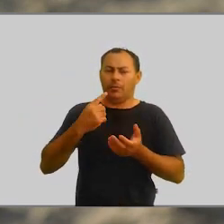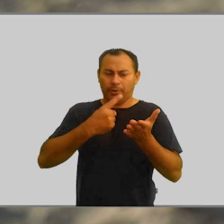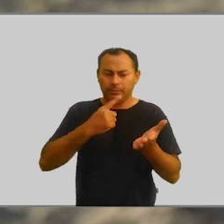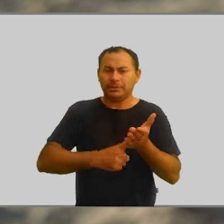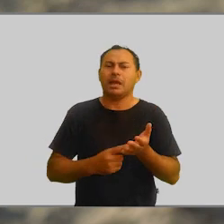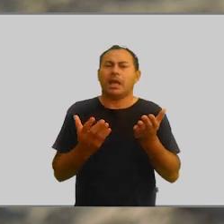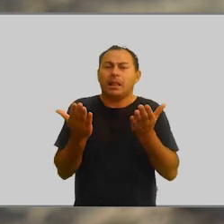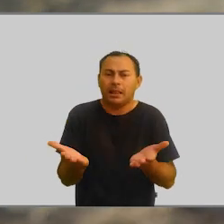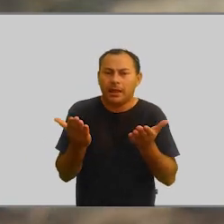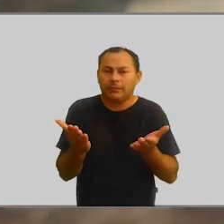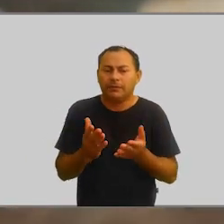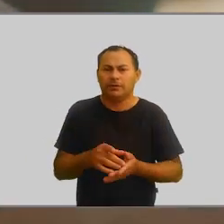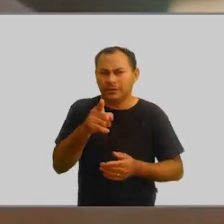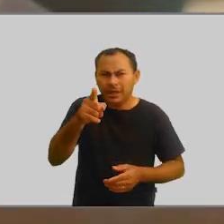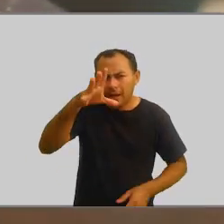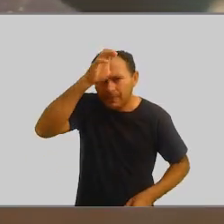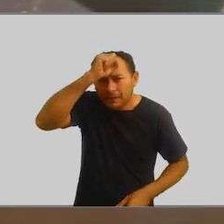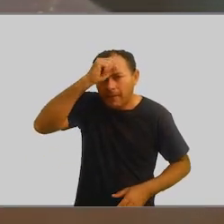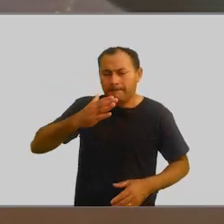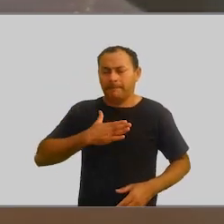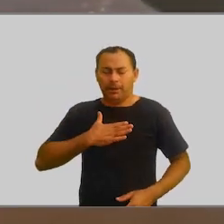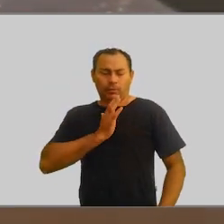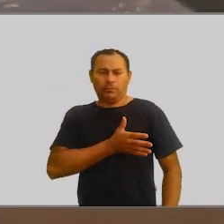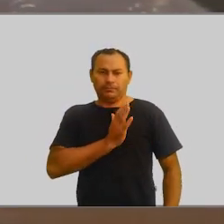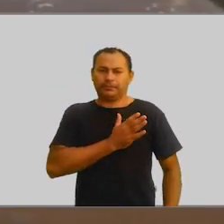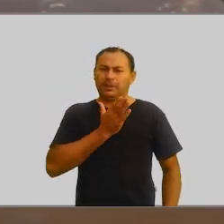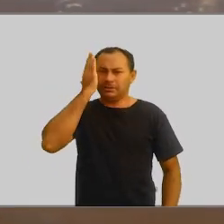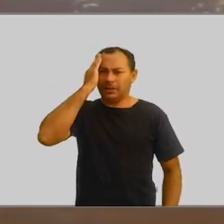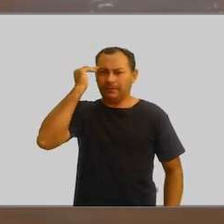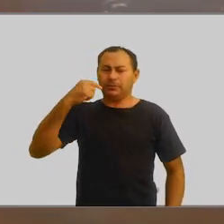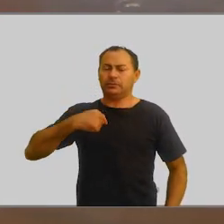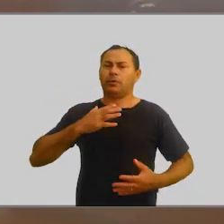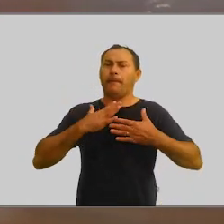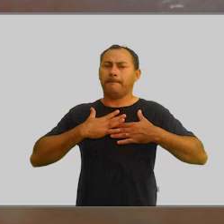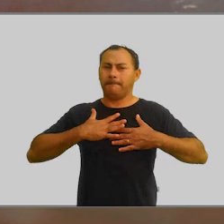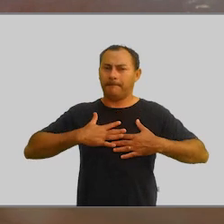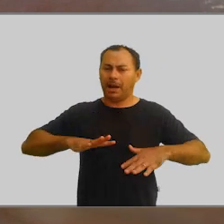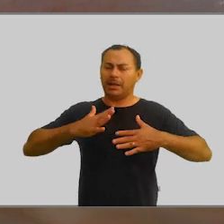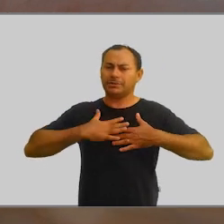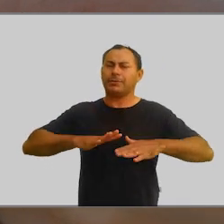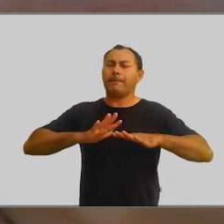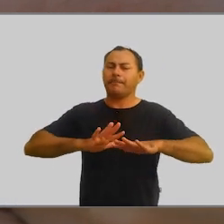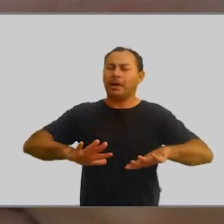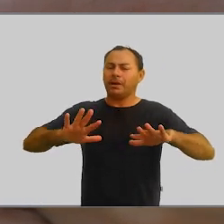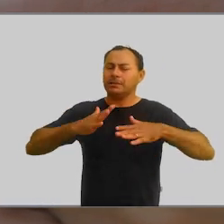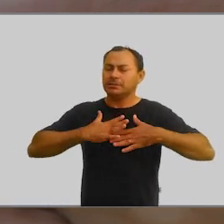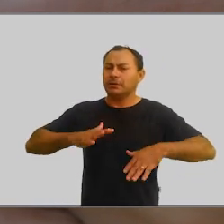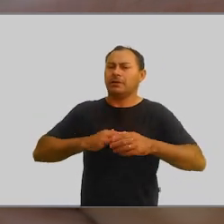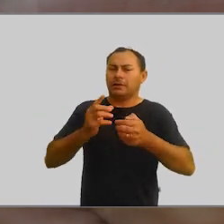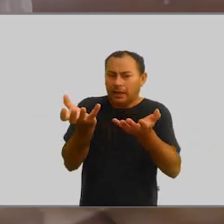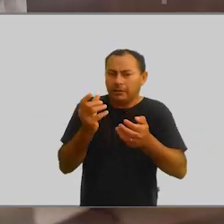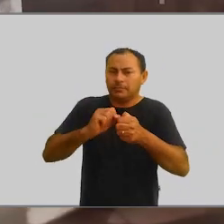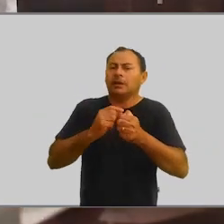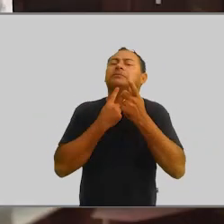fardo, é leve. Se você aprender sobre meu coração, saberá que sou manso e que quero fazer a vontade do